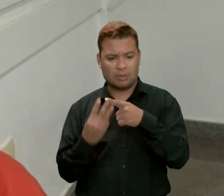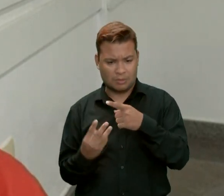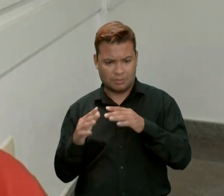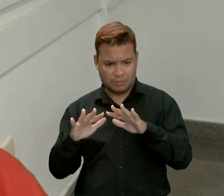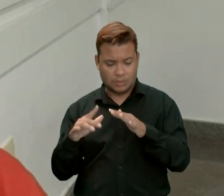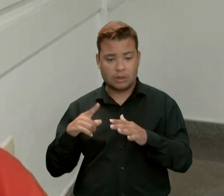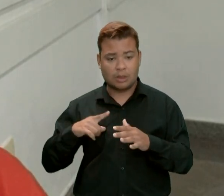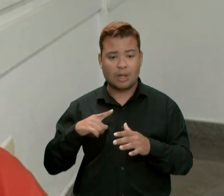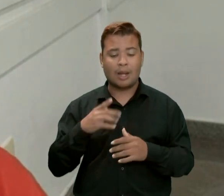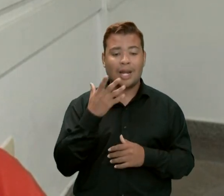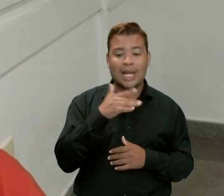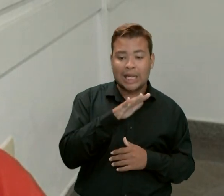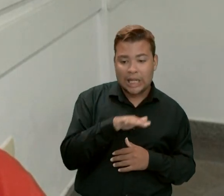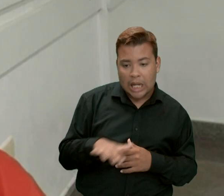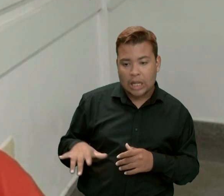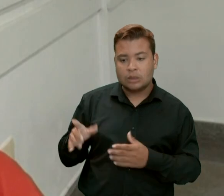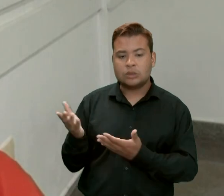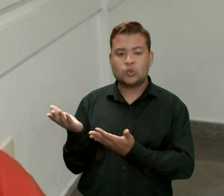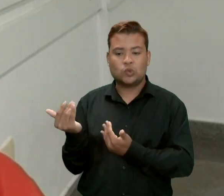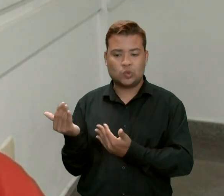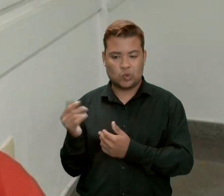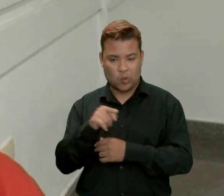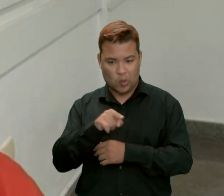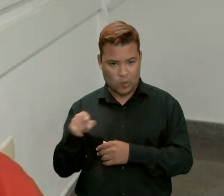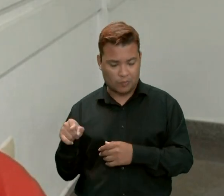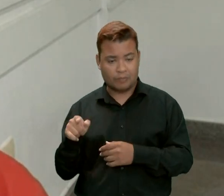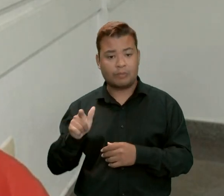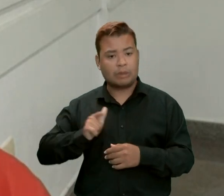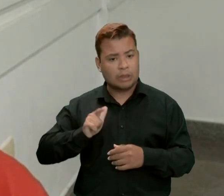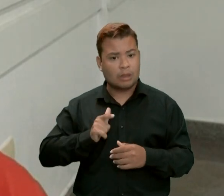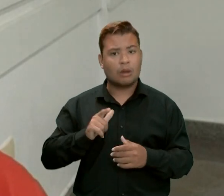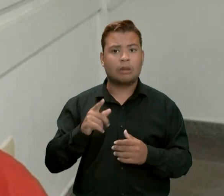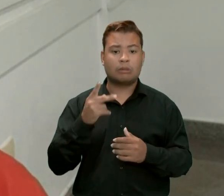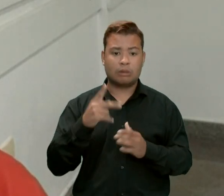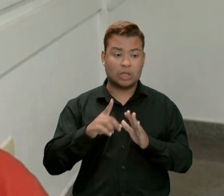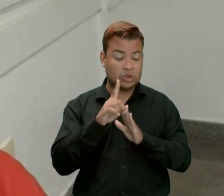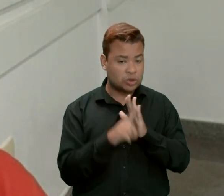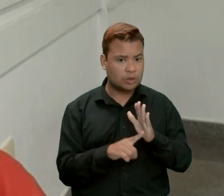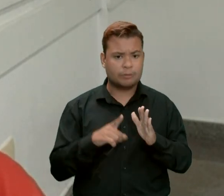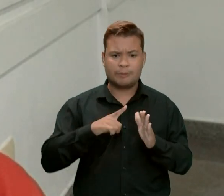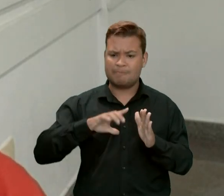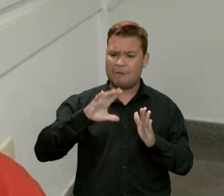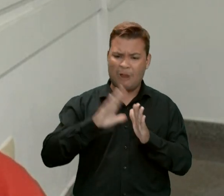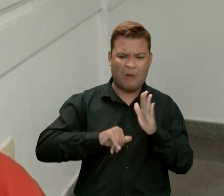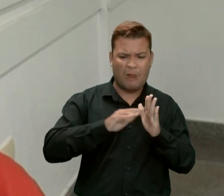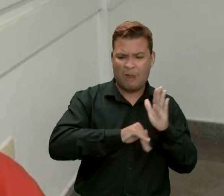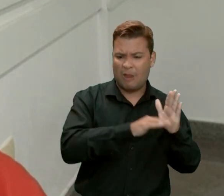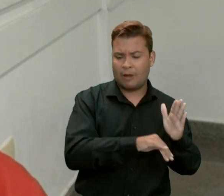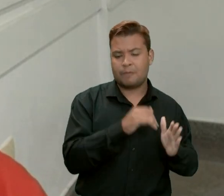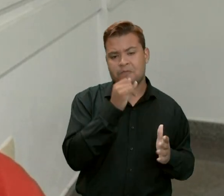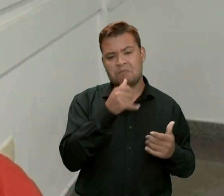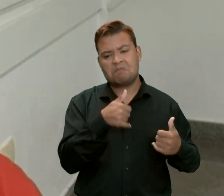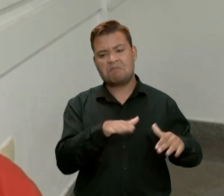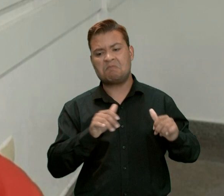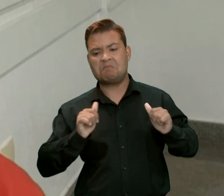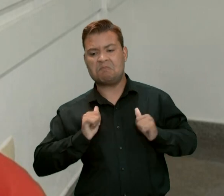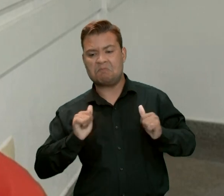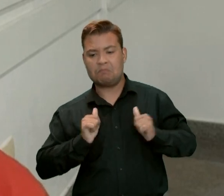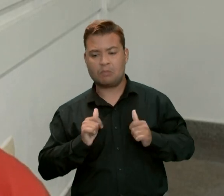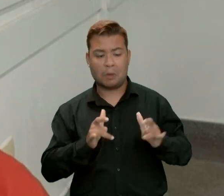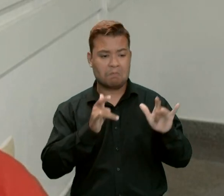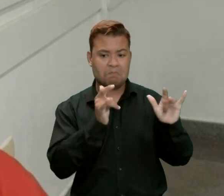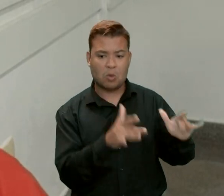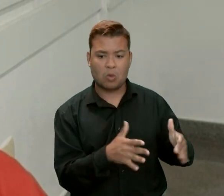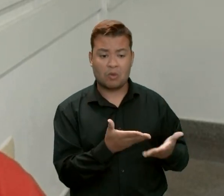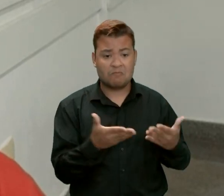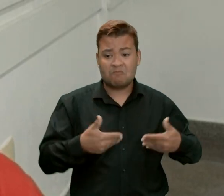crianças e adolescentes. E essas crianças passam por uma série de violações cotidianas, desde a negligência, o abandono, a